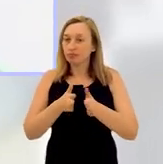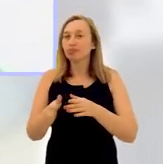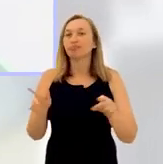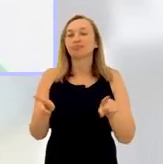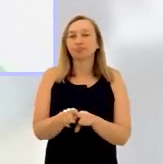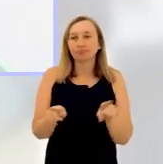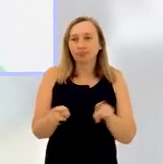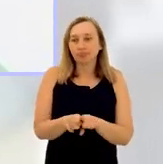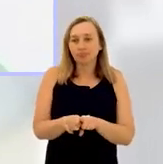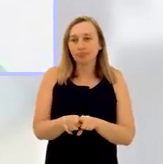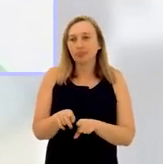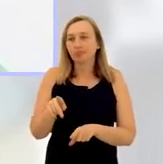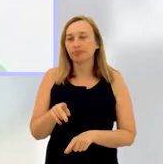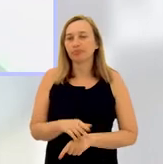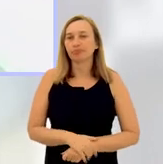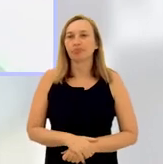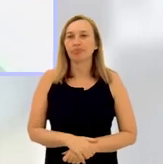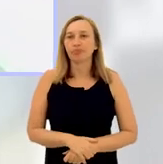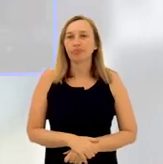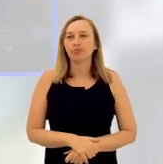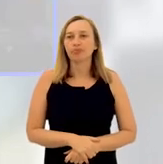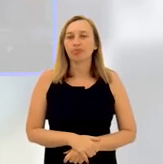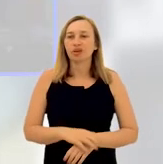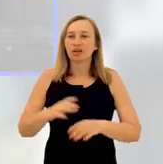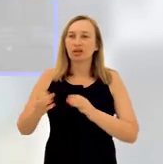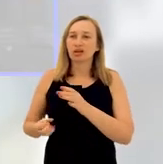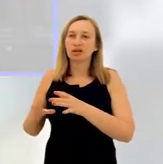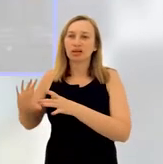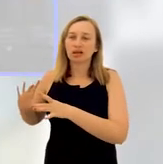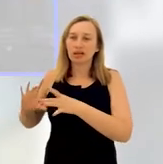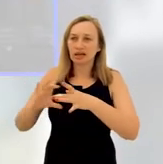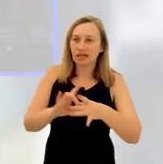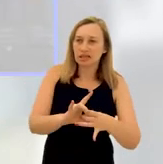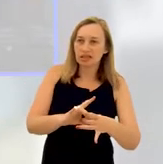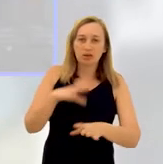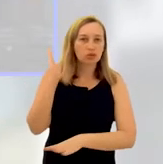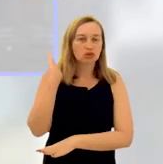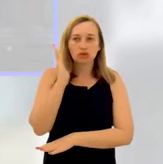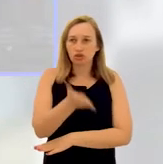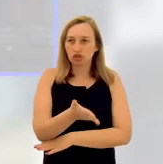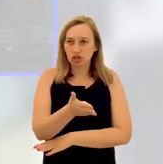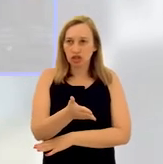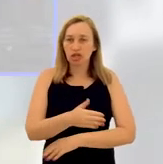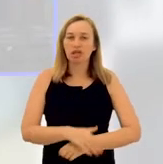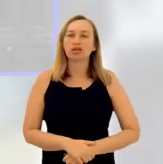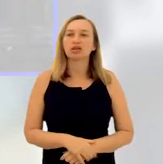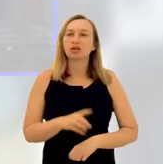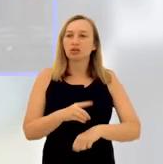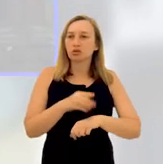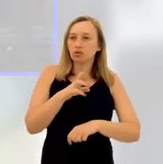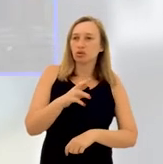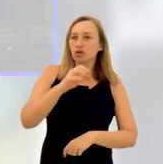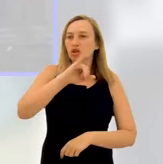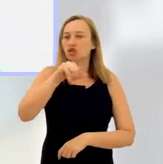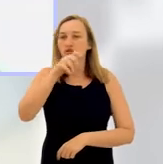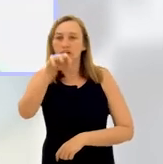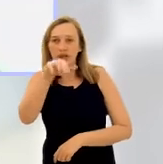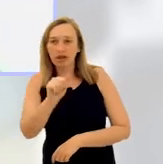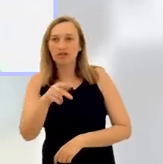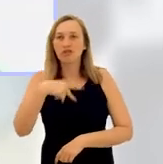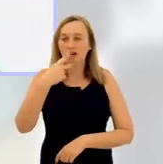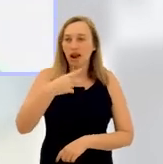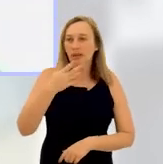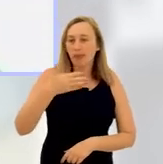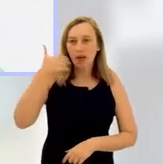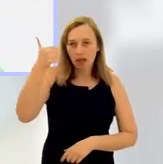situação. Ele também vai além, que cria uma ponte direto, aplicando a lei, depois a doutora Juliana